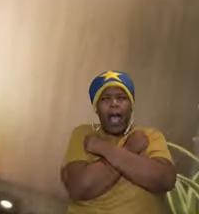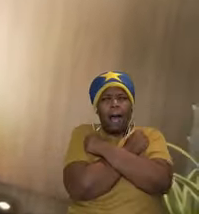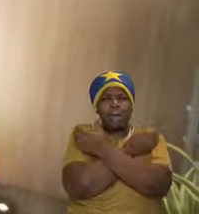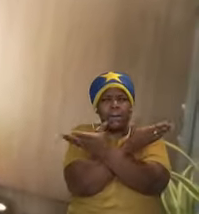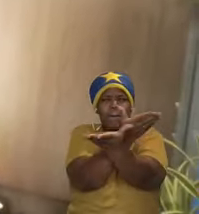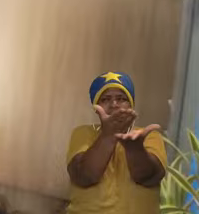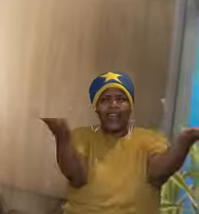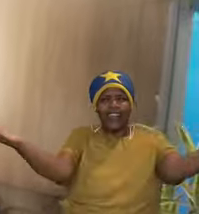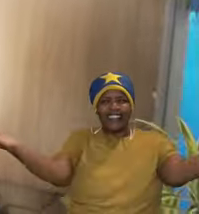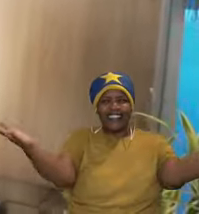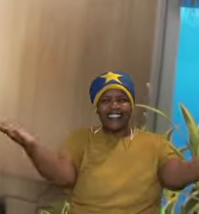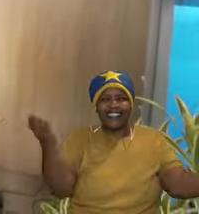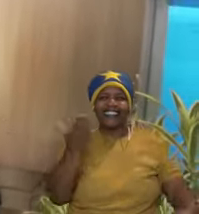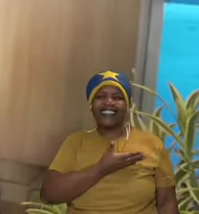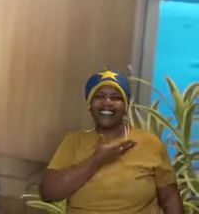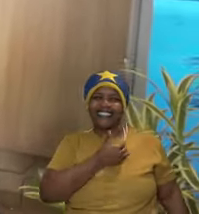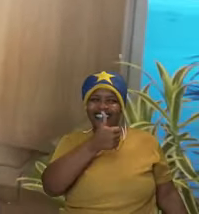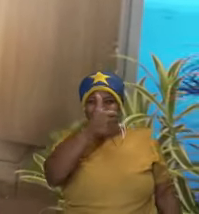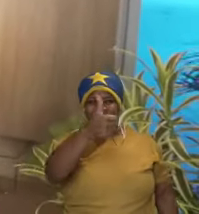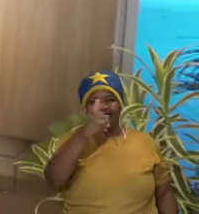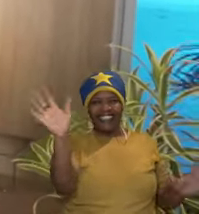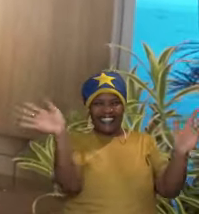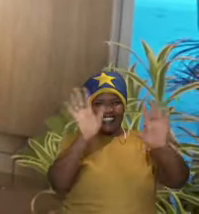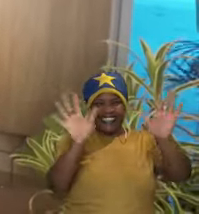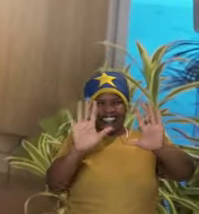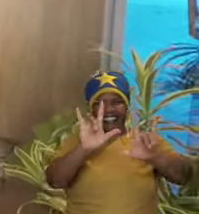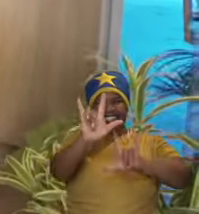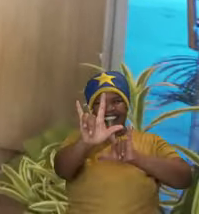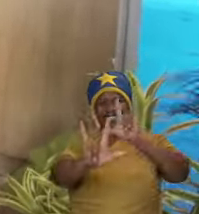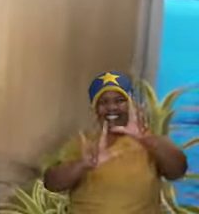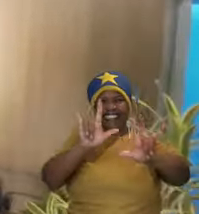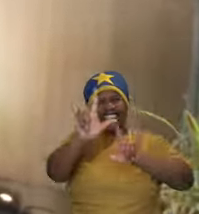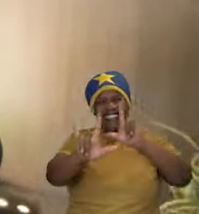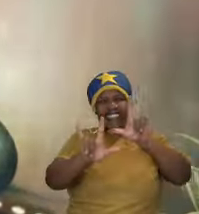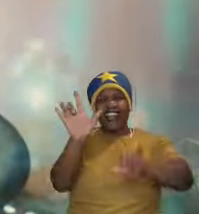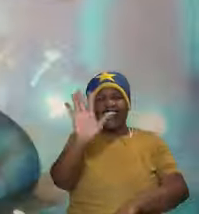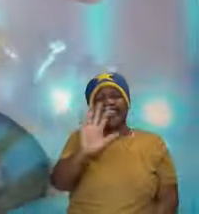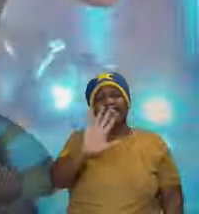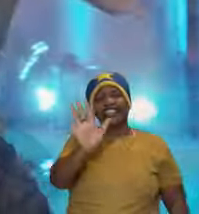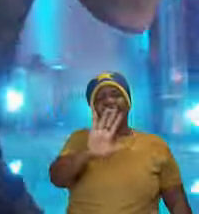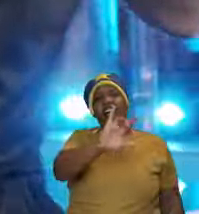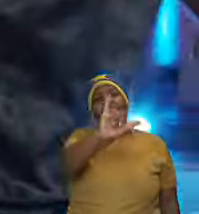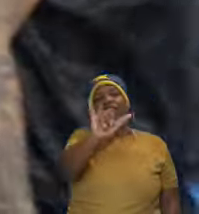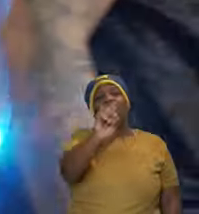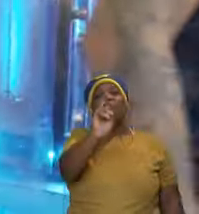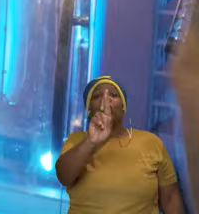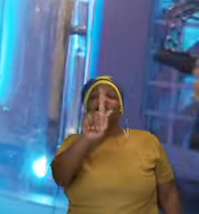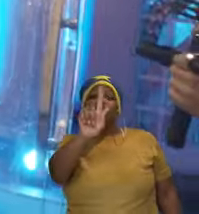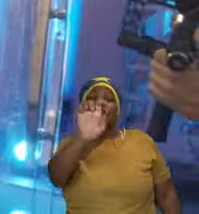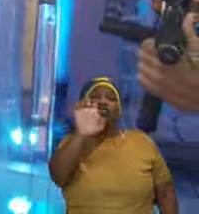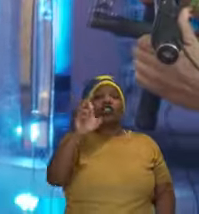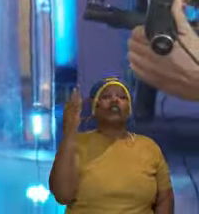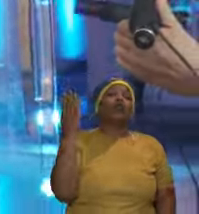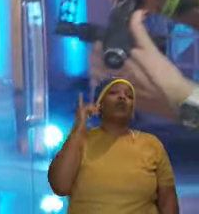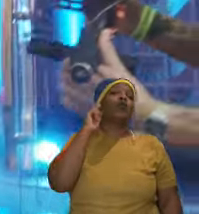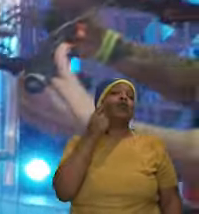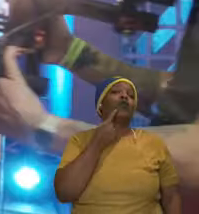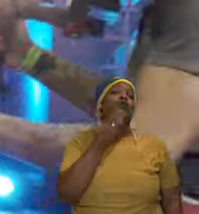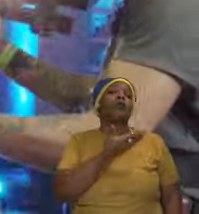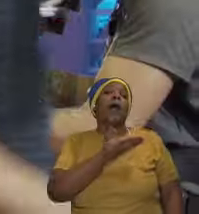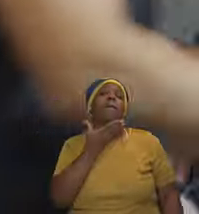Patachão, é nóis, meu parceiro. Obrigado. E a Jovão Fi. Sente essa parada.